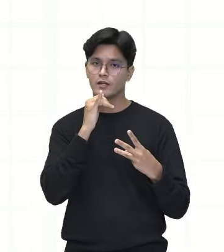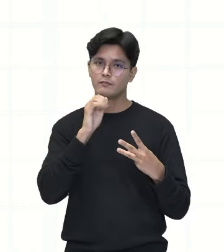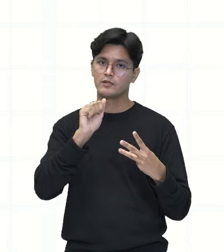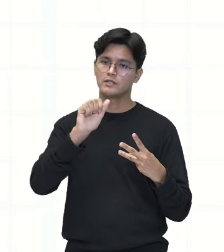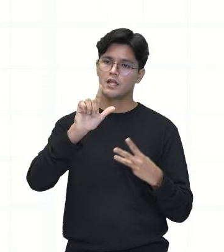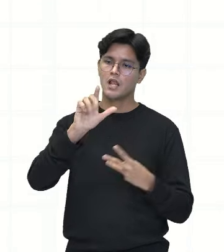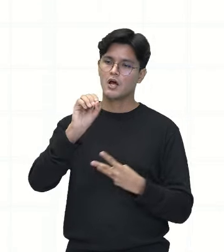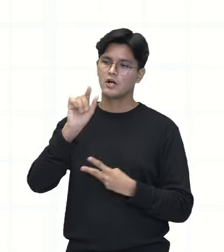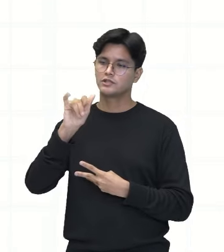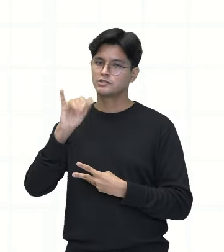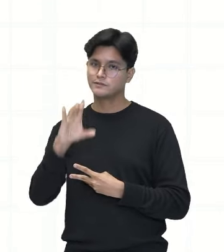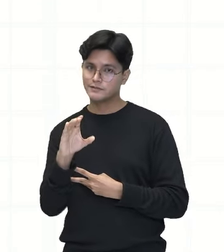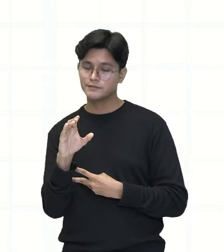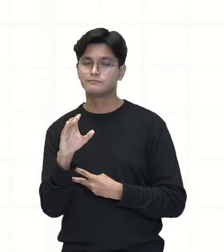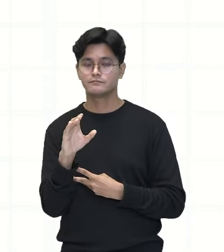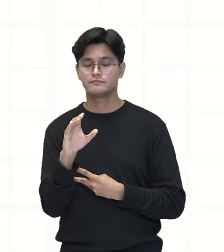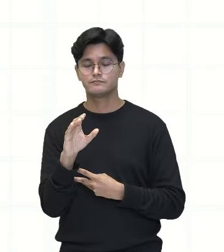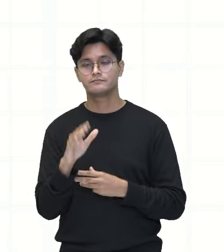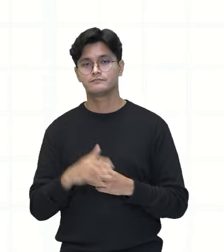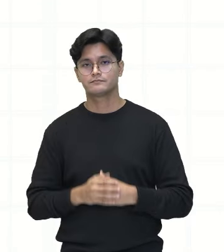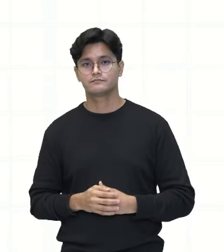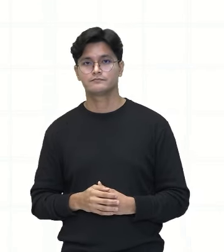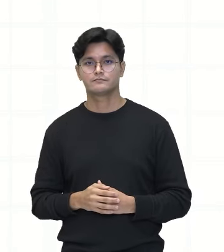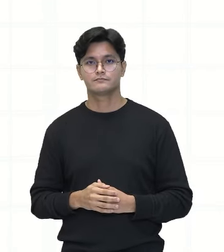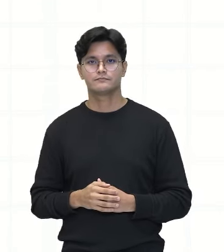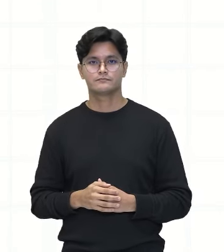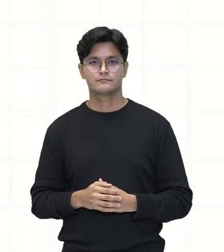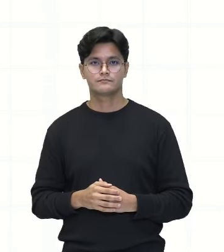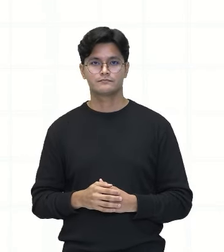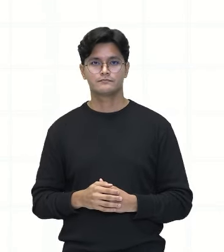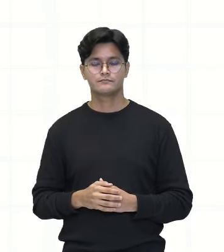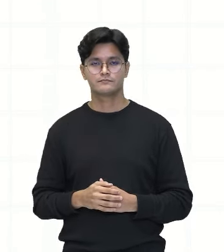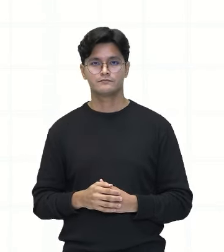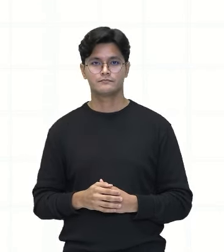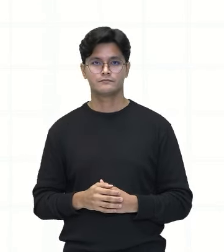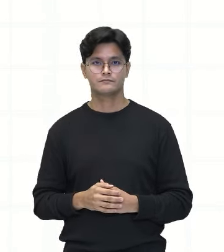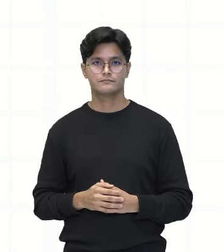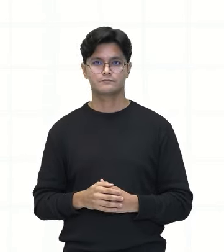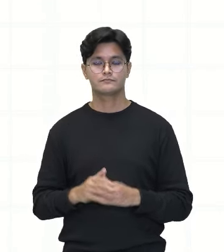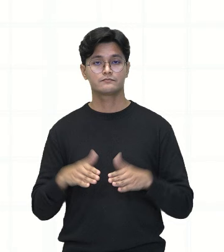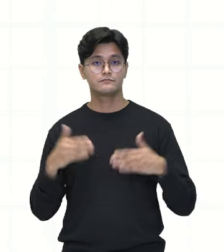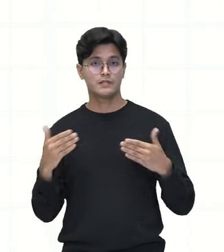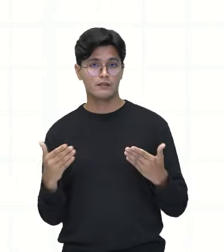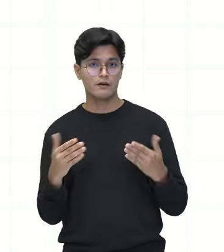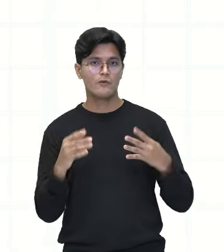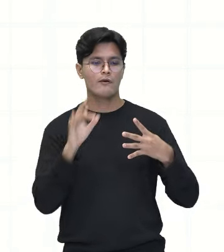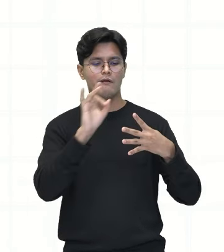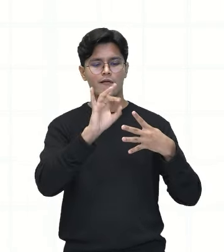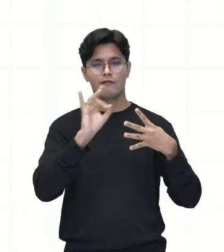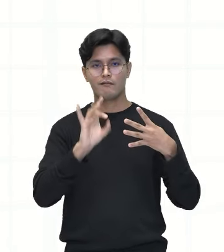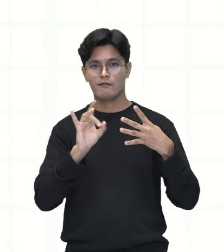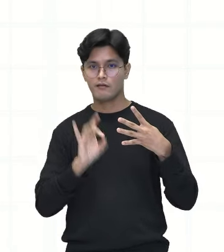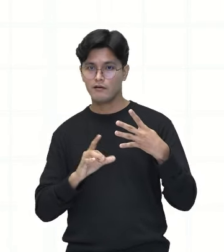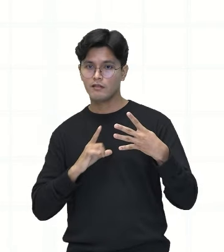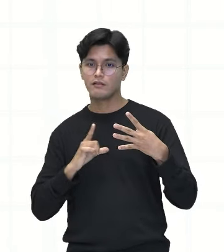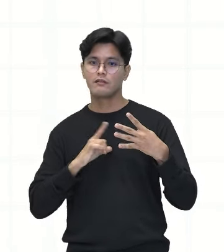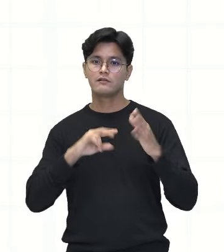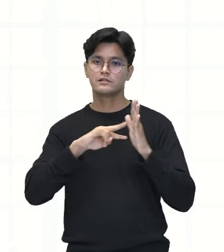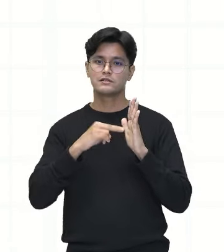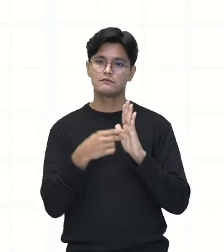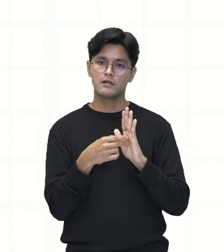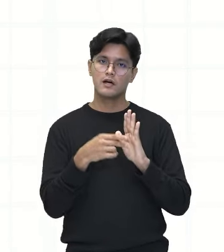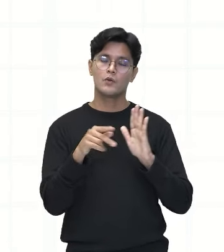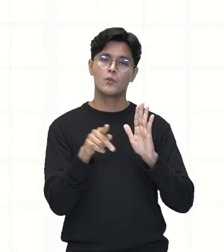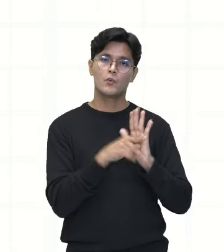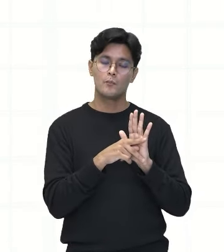lá naquele exemplo do 2 mais 2, que é 5. Então, cada um deles tem um significado.